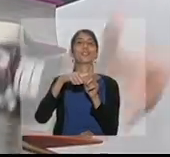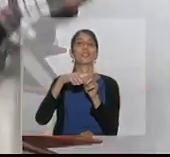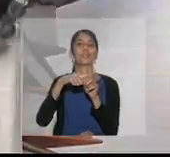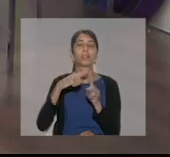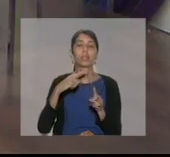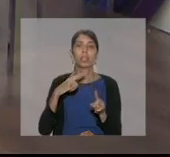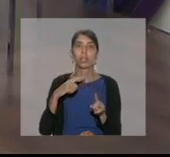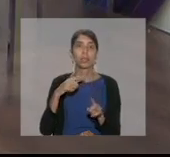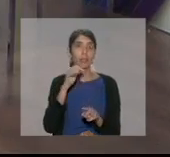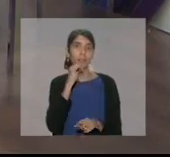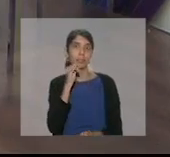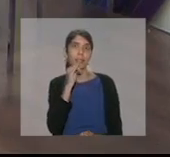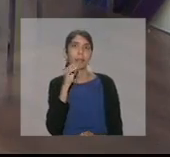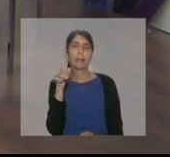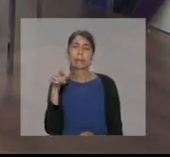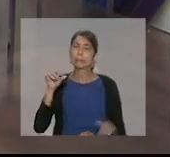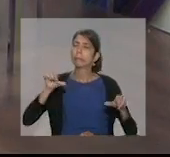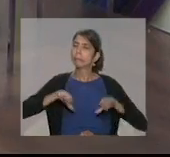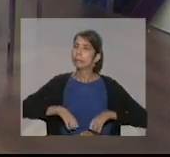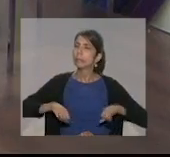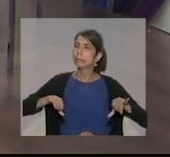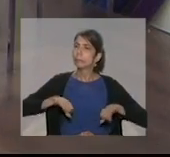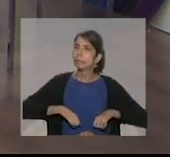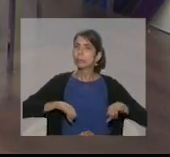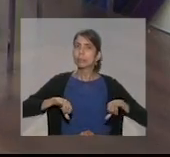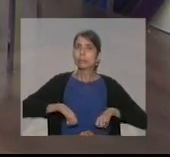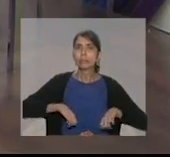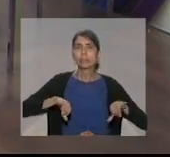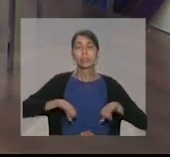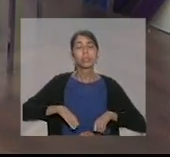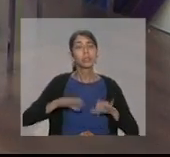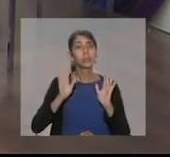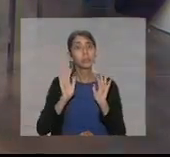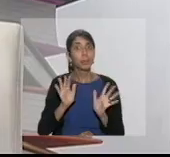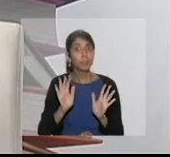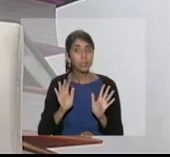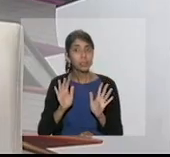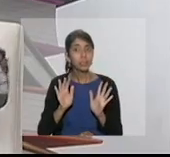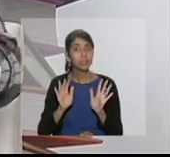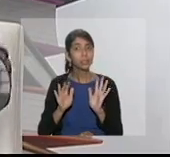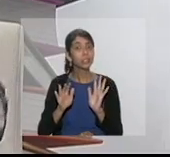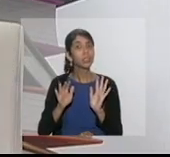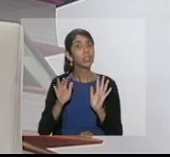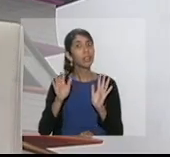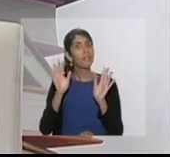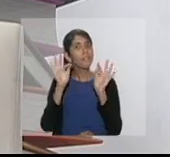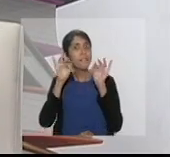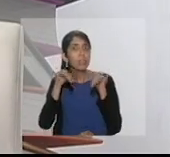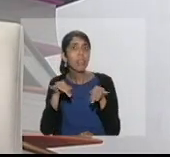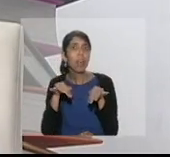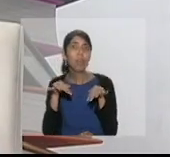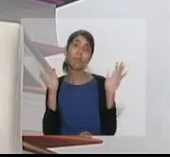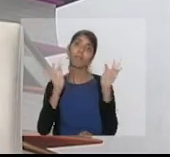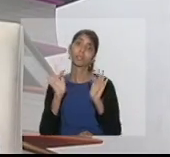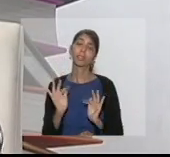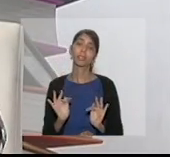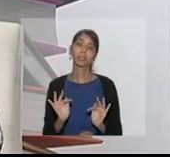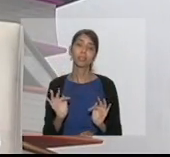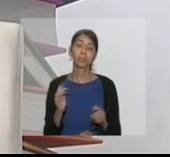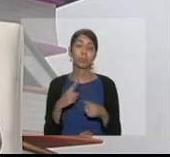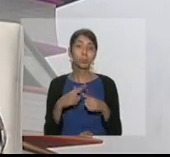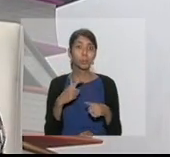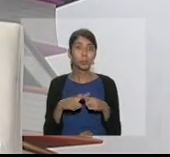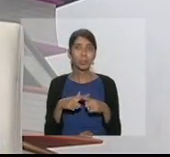história. Então, a coitada penou feito boi ladrão. Mas, deixa eu dar um fim, sabe? Porque eu acho que